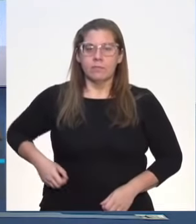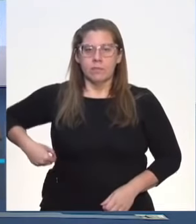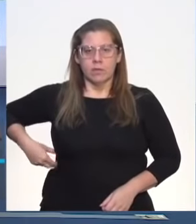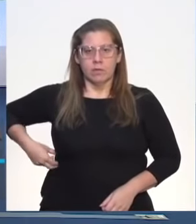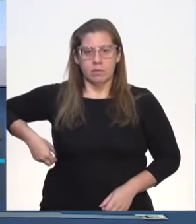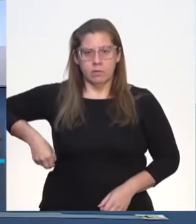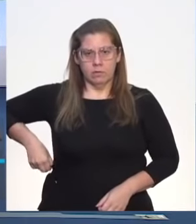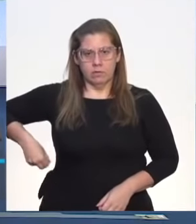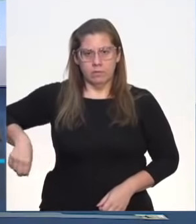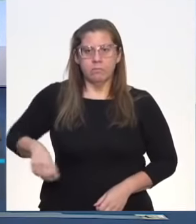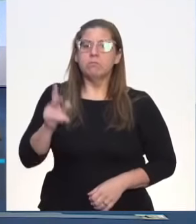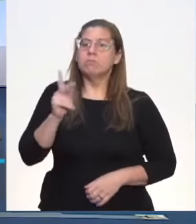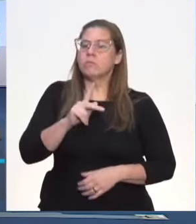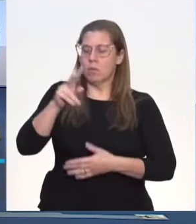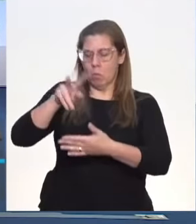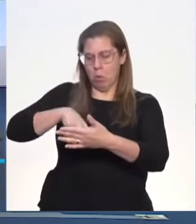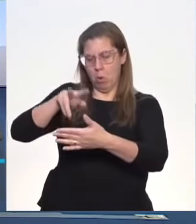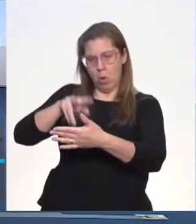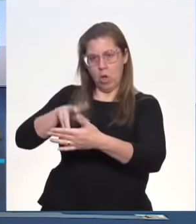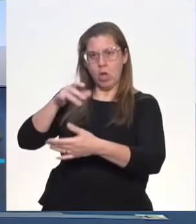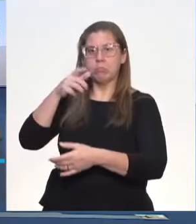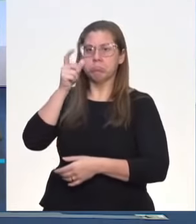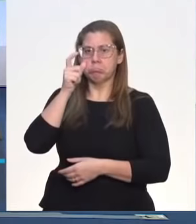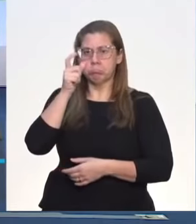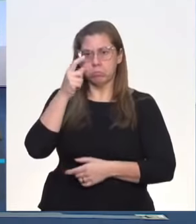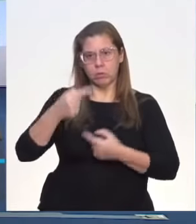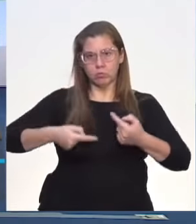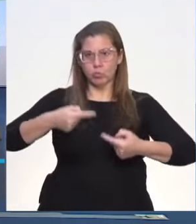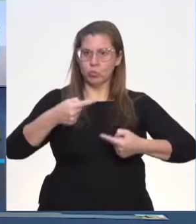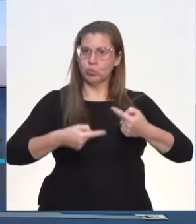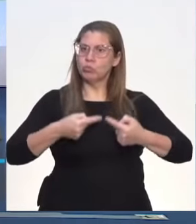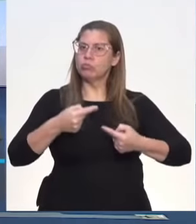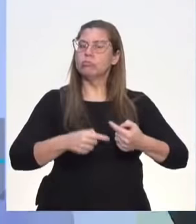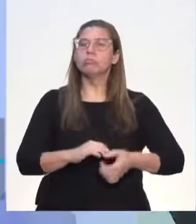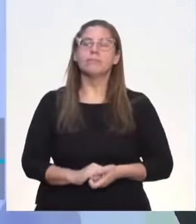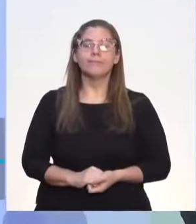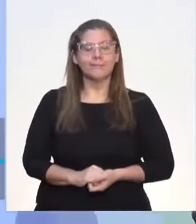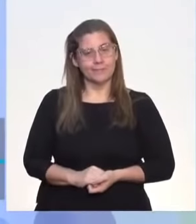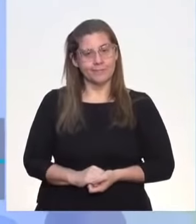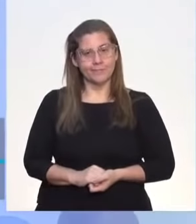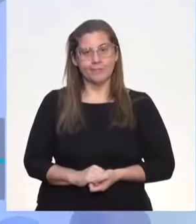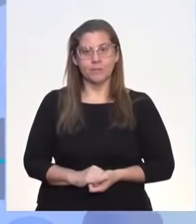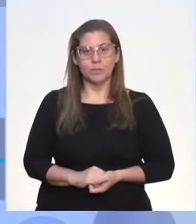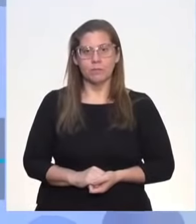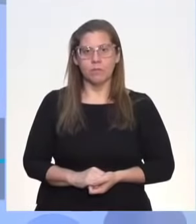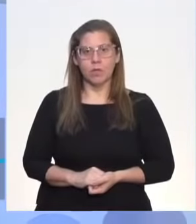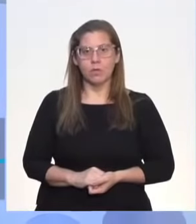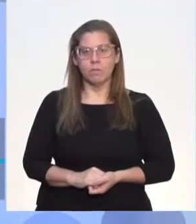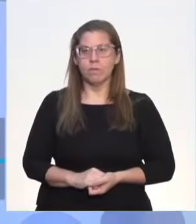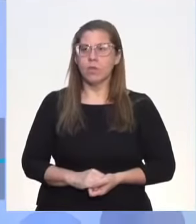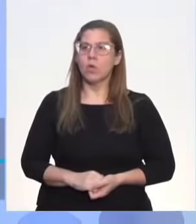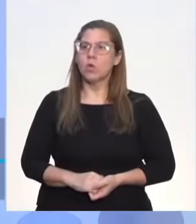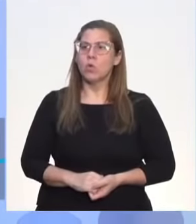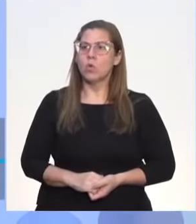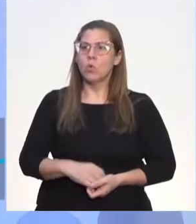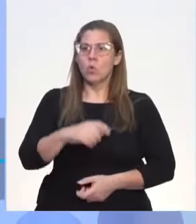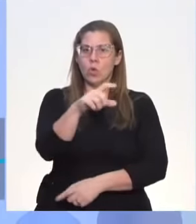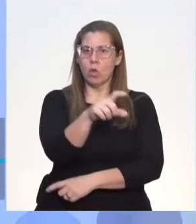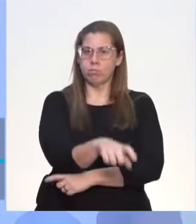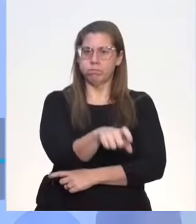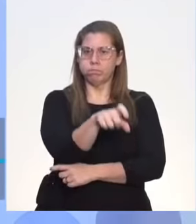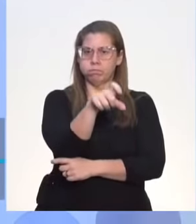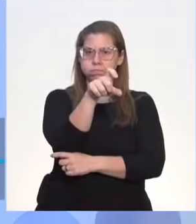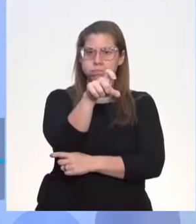é Joel também pode ler aí Se tiver alguma coisa interessante para a gente discutir alguém das Como você sabe ele leva né um corpo que tá um